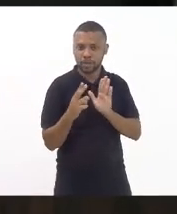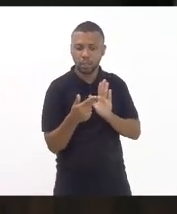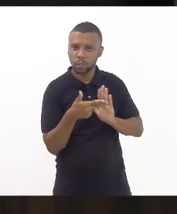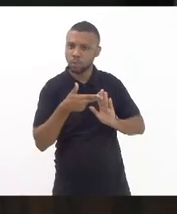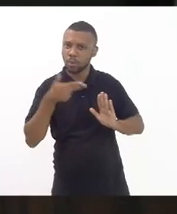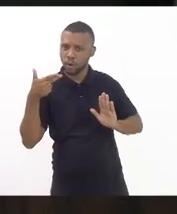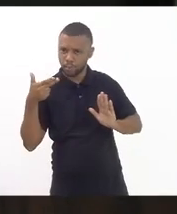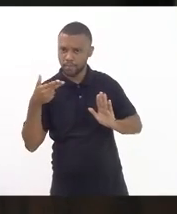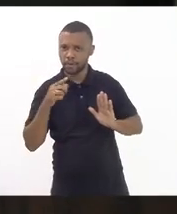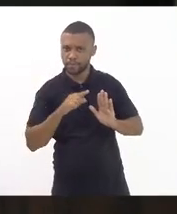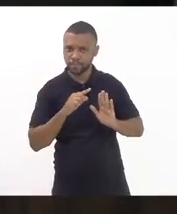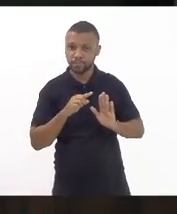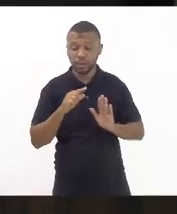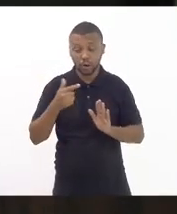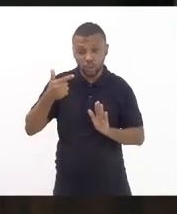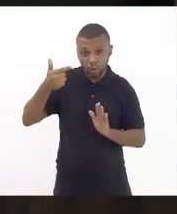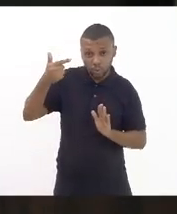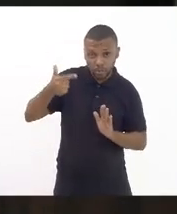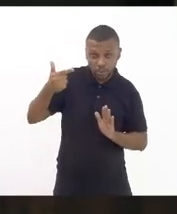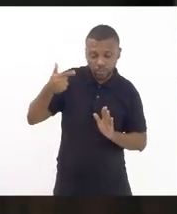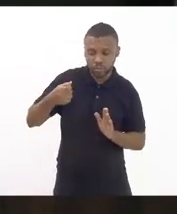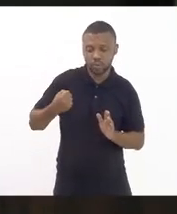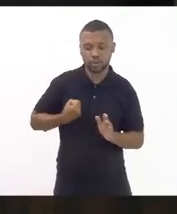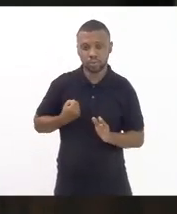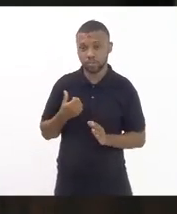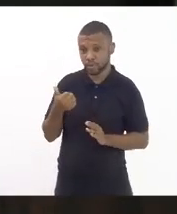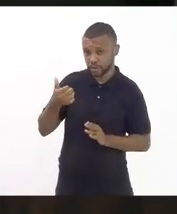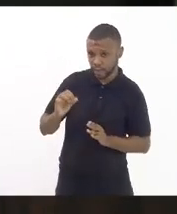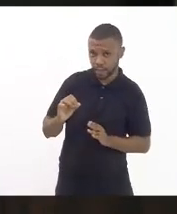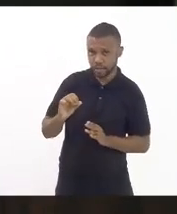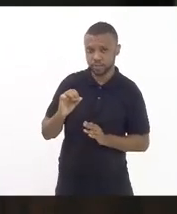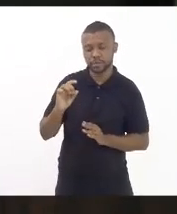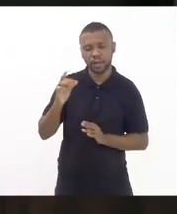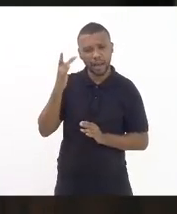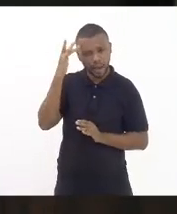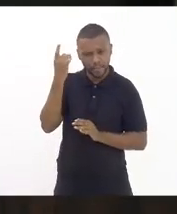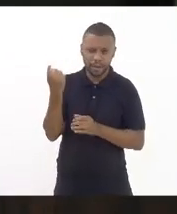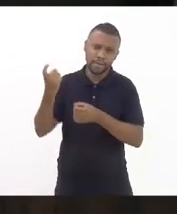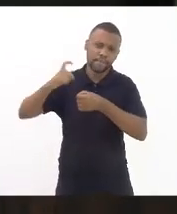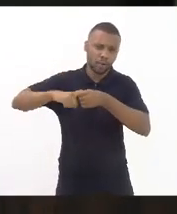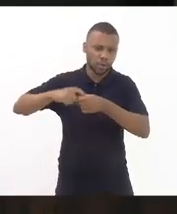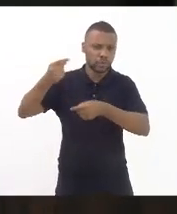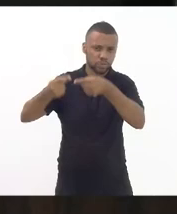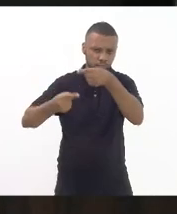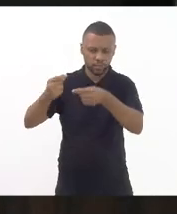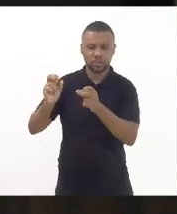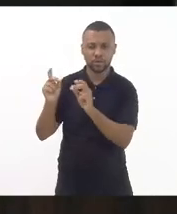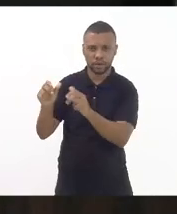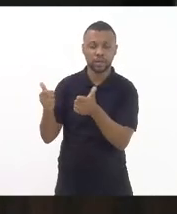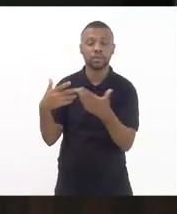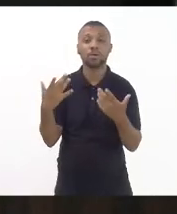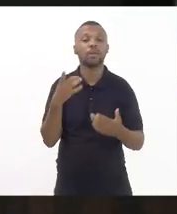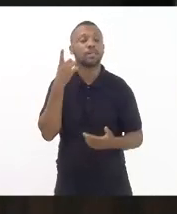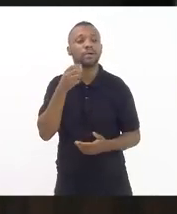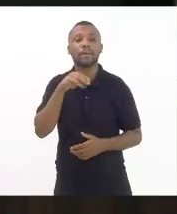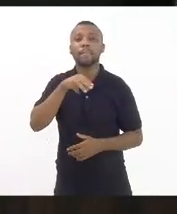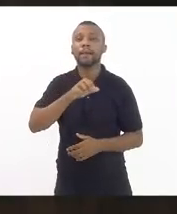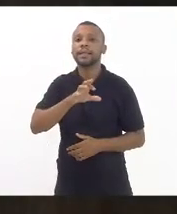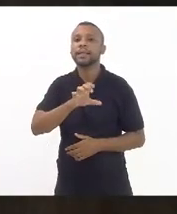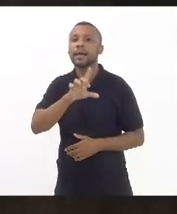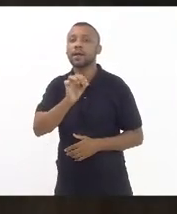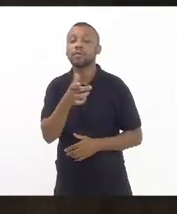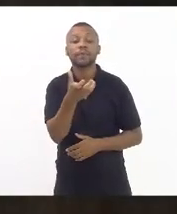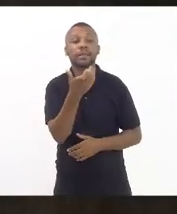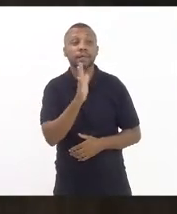10º voltam amanhã, ok? Então, deputado Marcelo. Eu queria